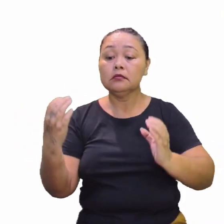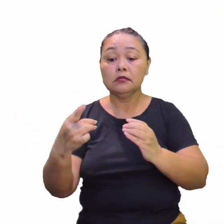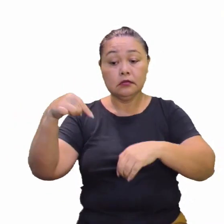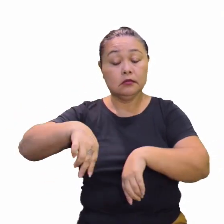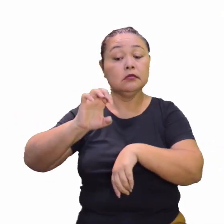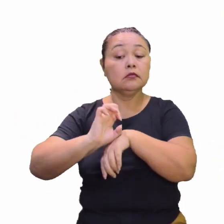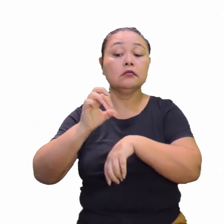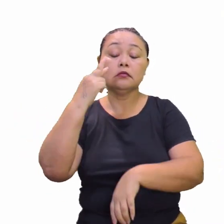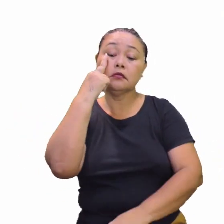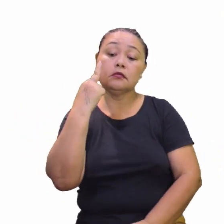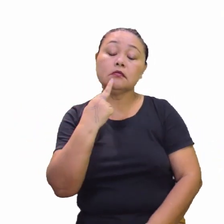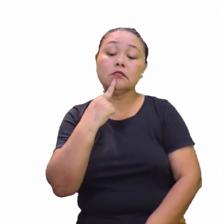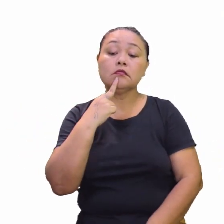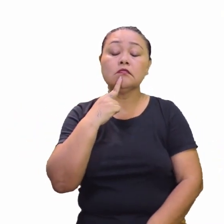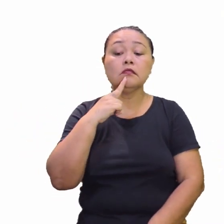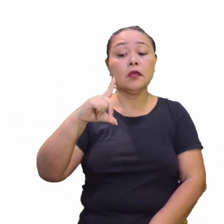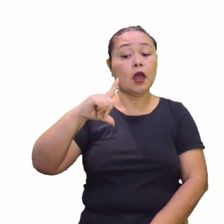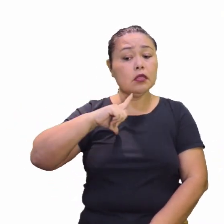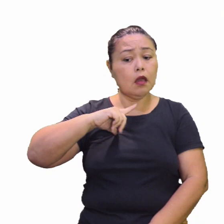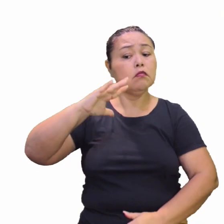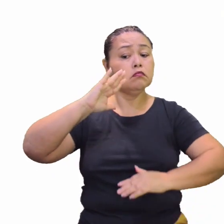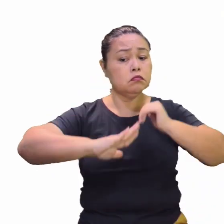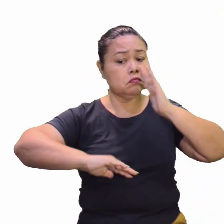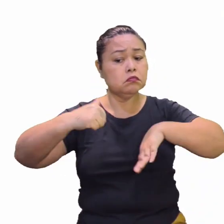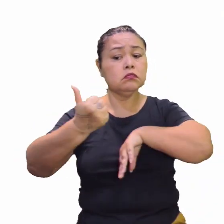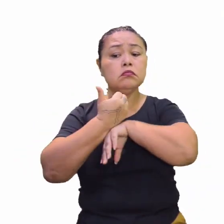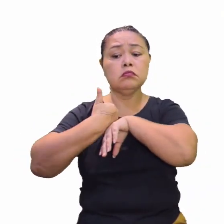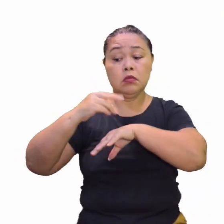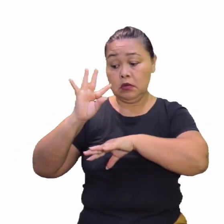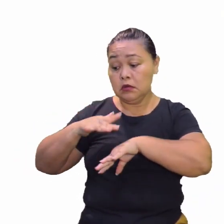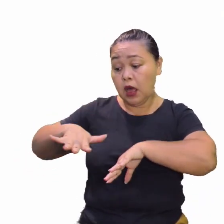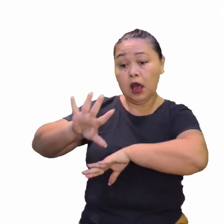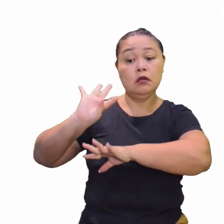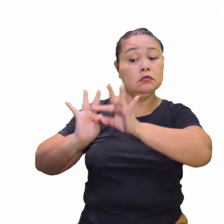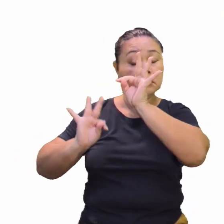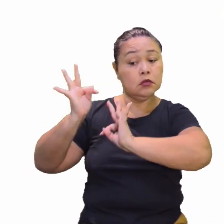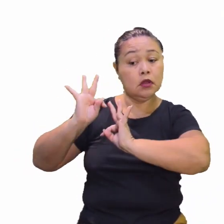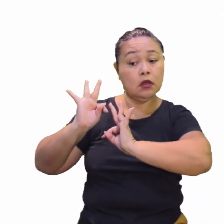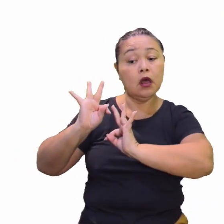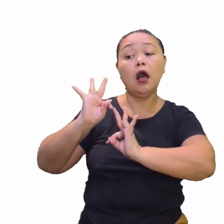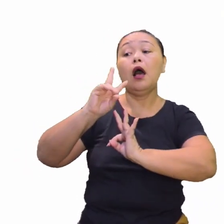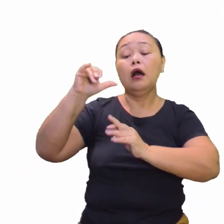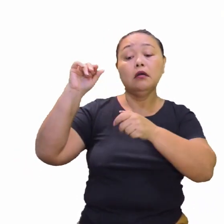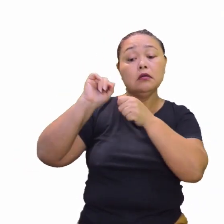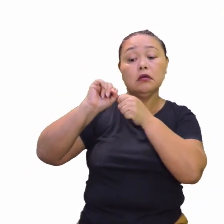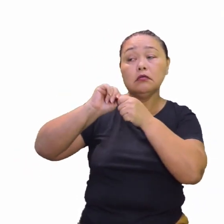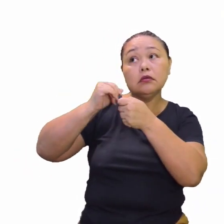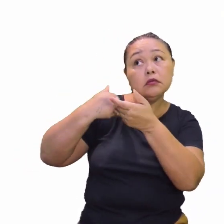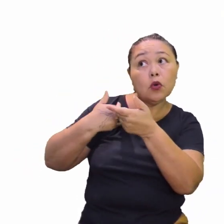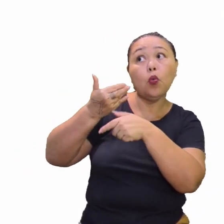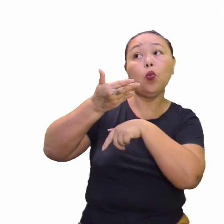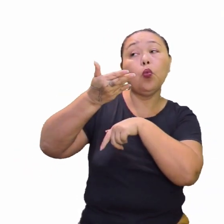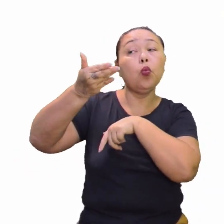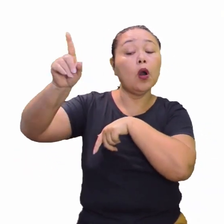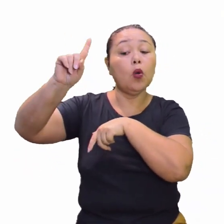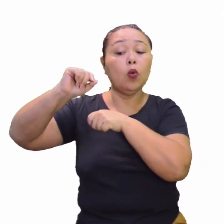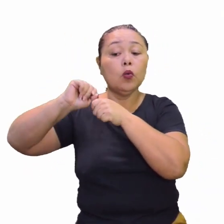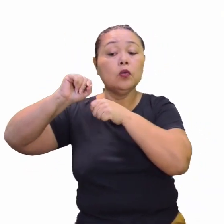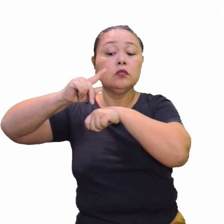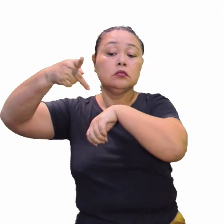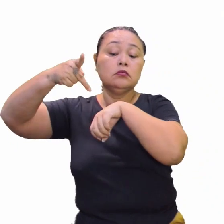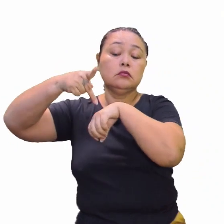de Rondônia, saem muitos profissionais da área de tecnologia para fazer intercâmbio em